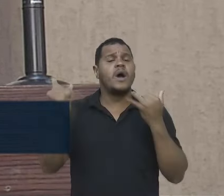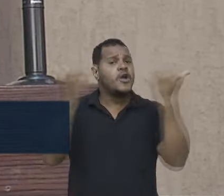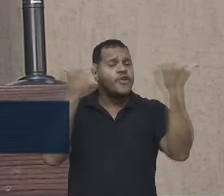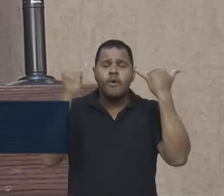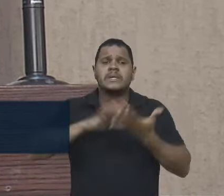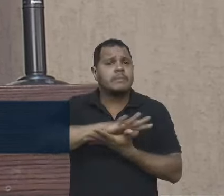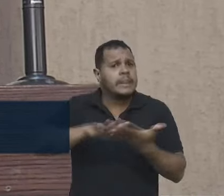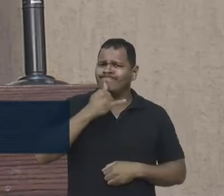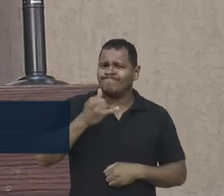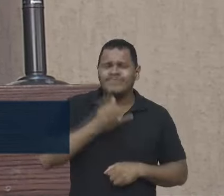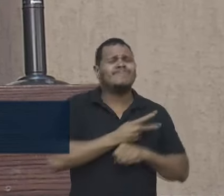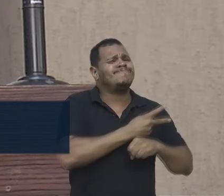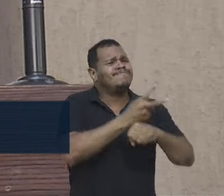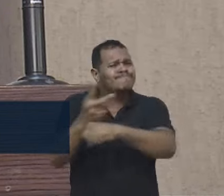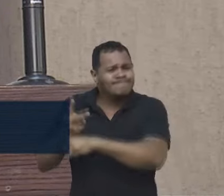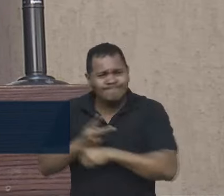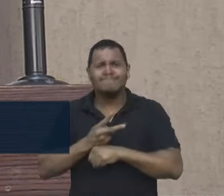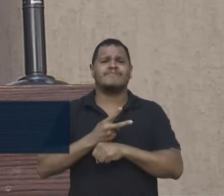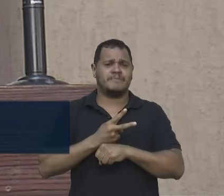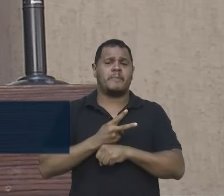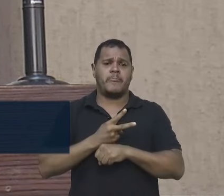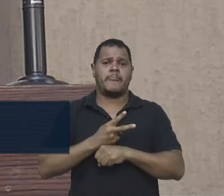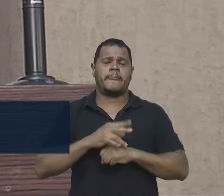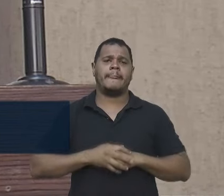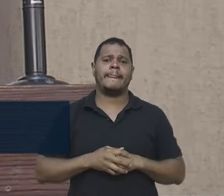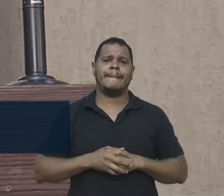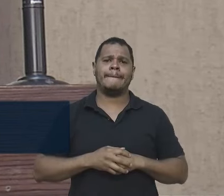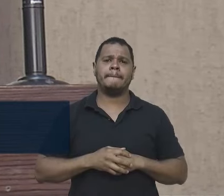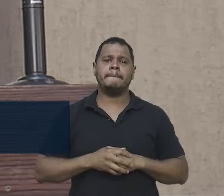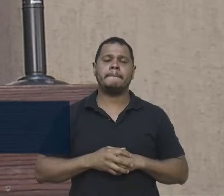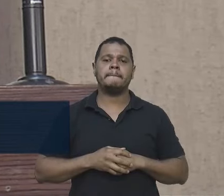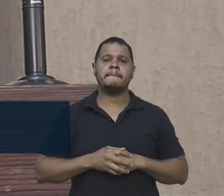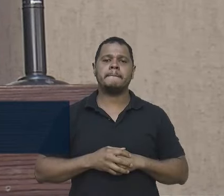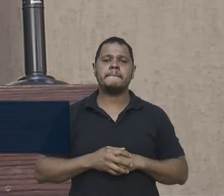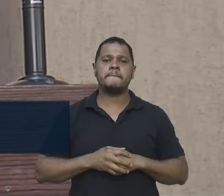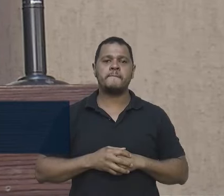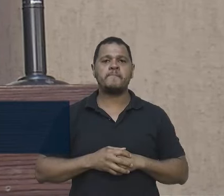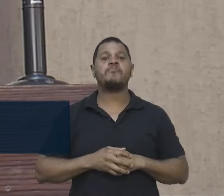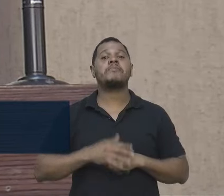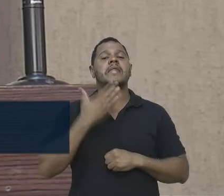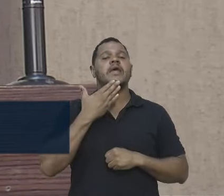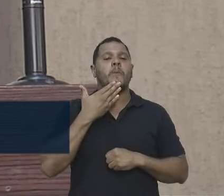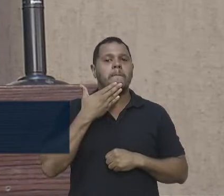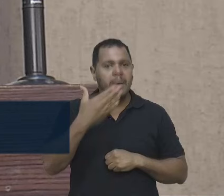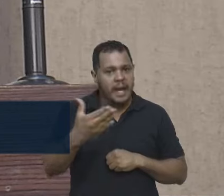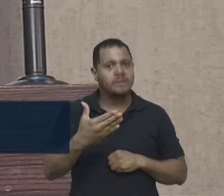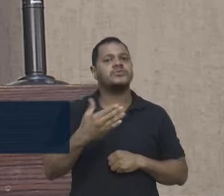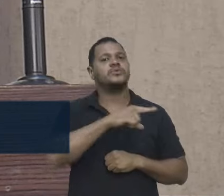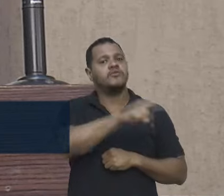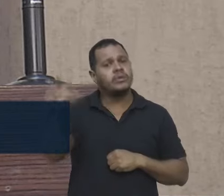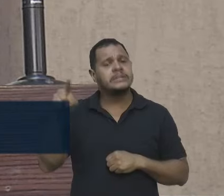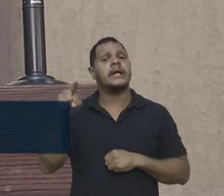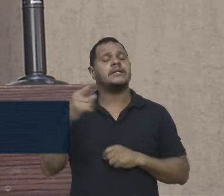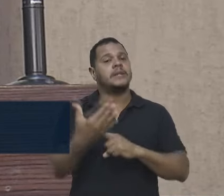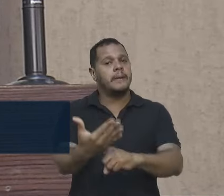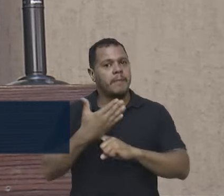sequer do meu filho eu peço que me ajudem porque meu filho não pode ser um um caso